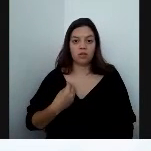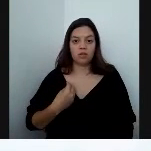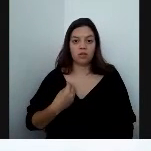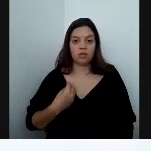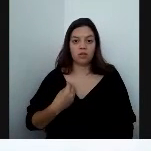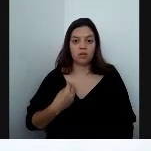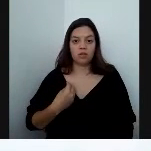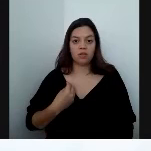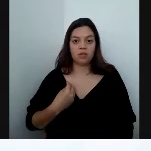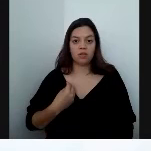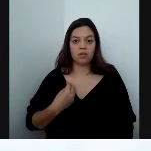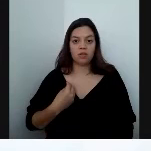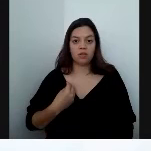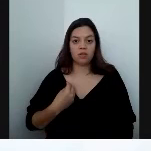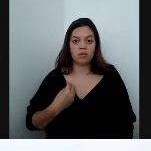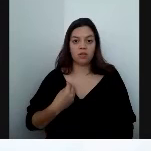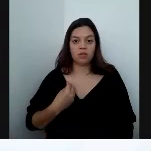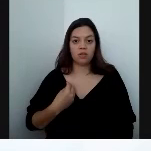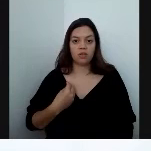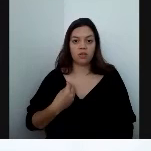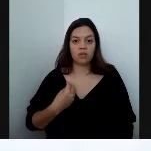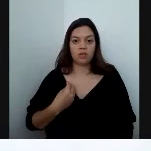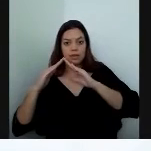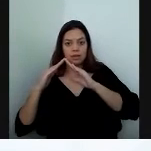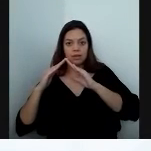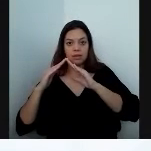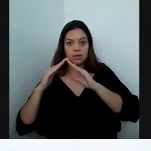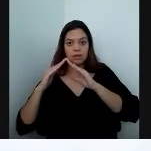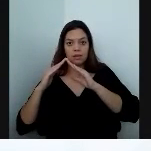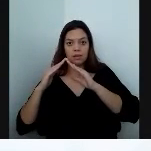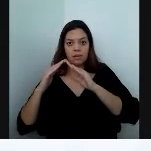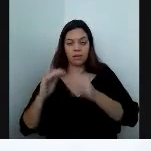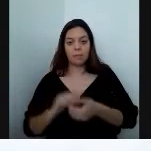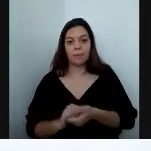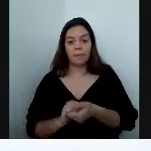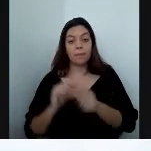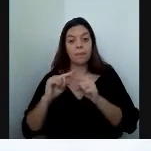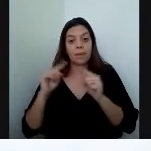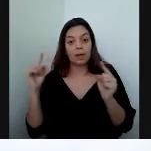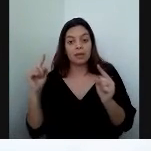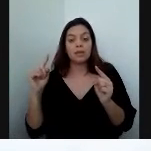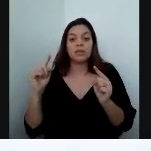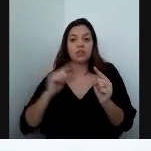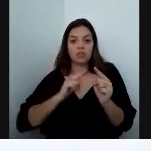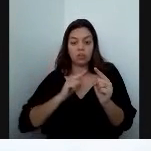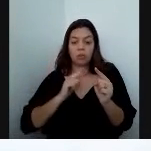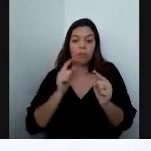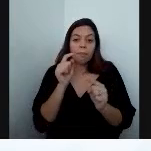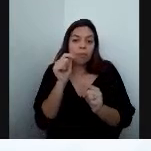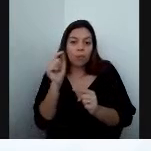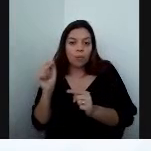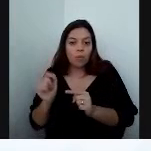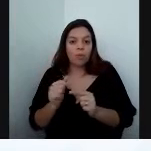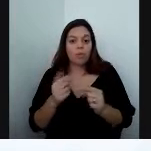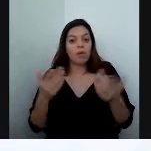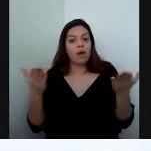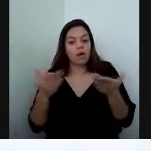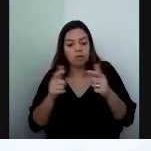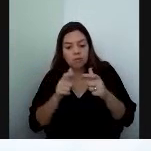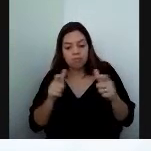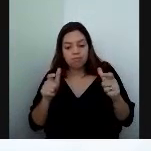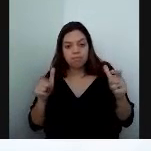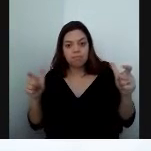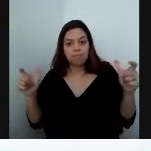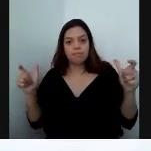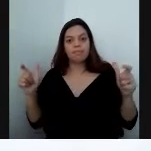ele não aparecia tanto assim nos acordos, né? E que Então, só cláusula? para dar uma... Isso, nos dá aqui Hã? uma. Isso, nos demonstre aqui